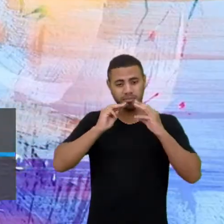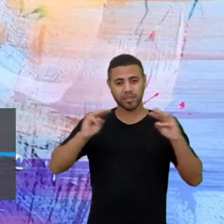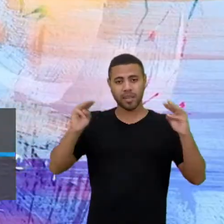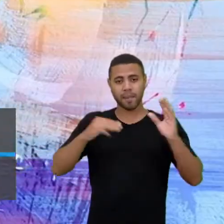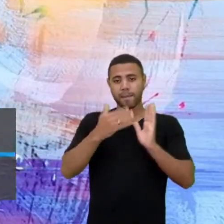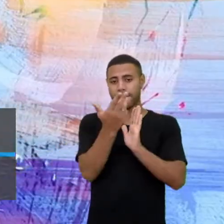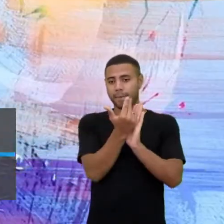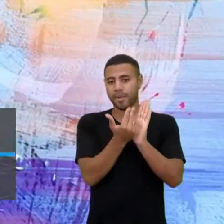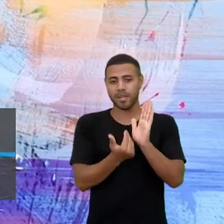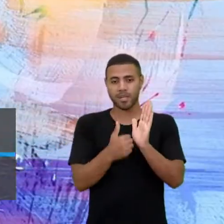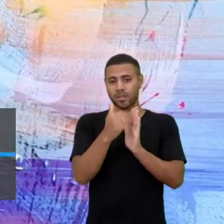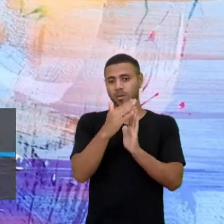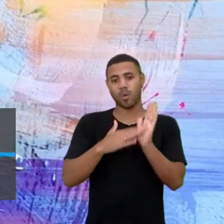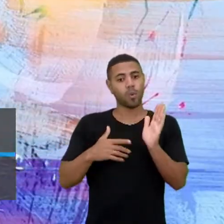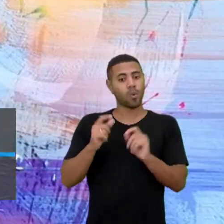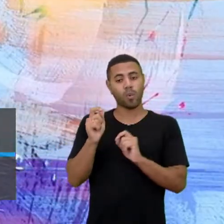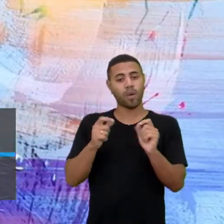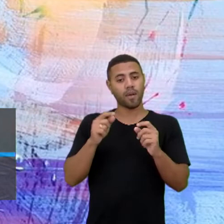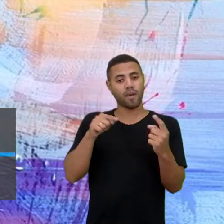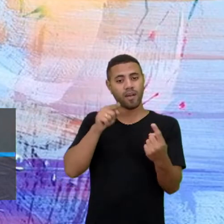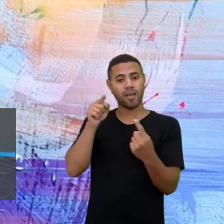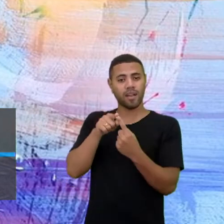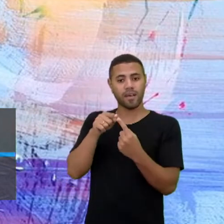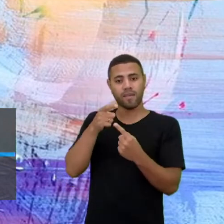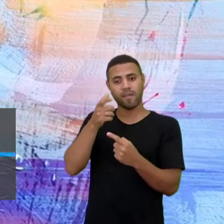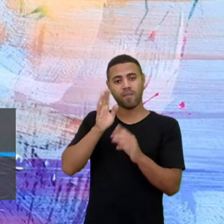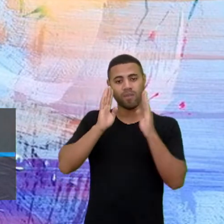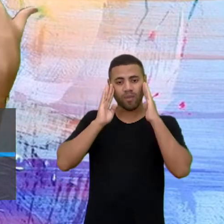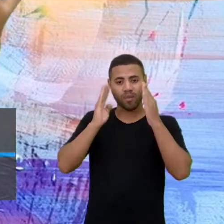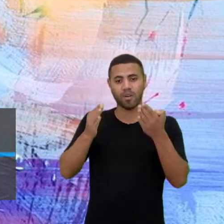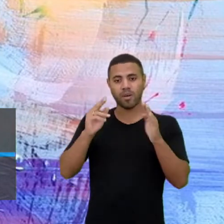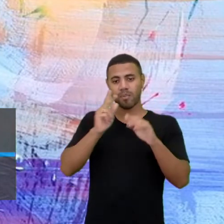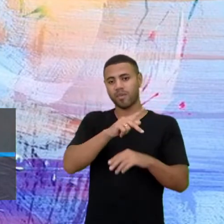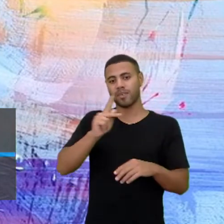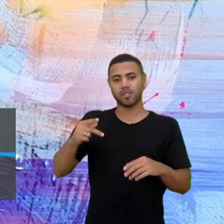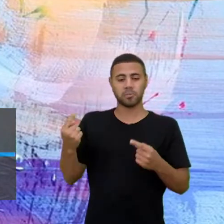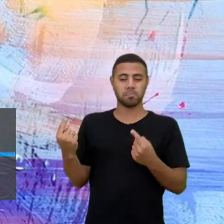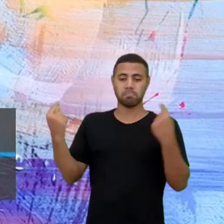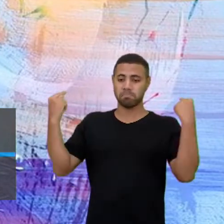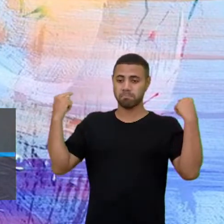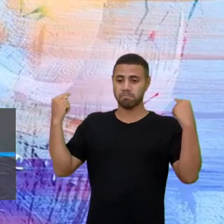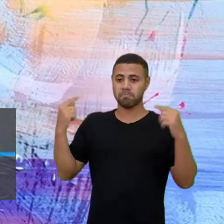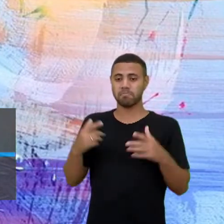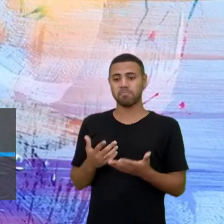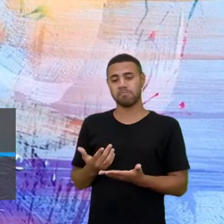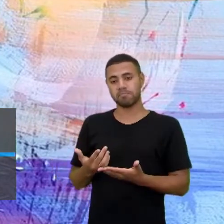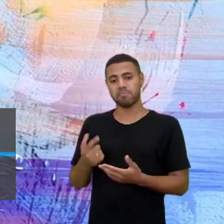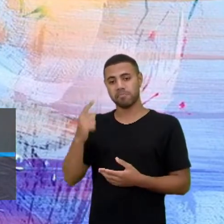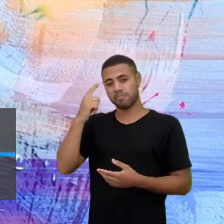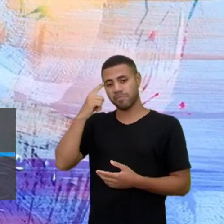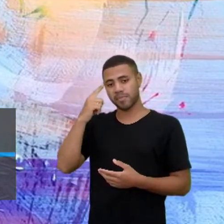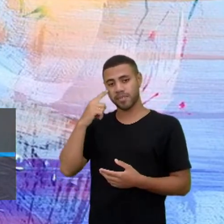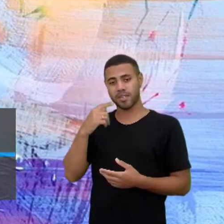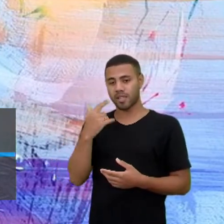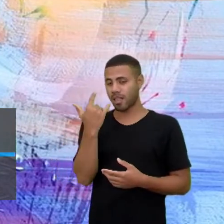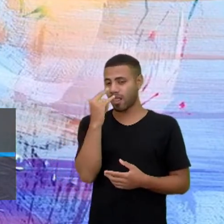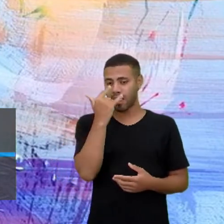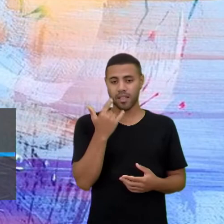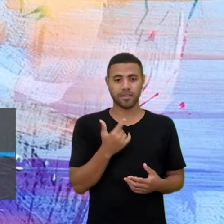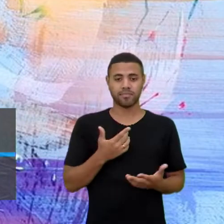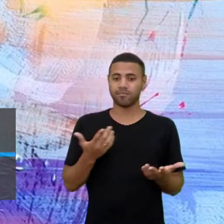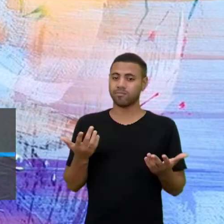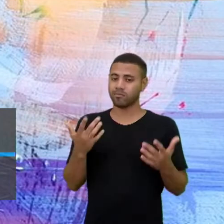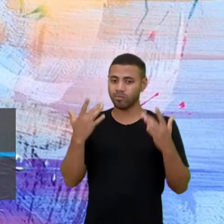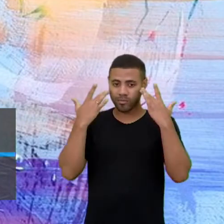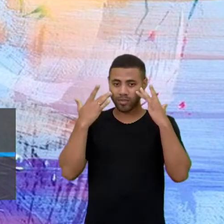com a cor. Qual seria a intencionalidade do professor com essa imagem aqui atrás? É pensar realmente o layout? Tem a ver com layout? Às vezes